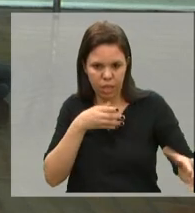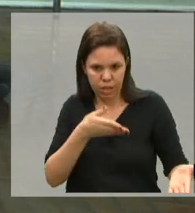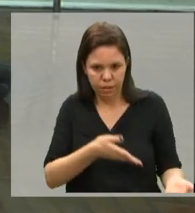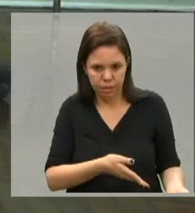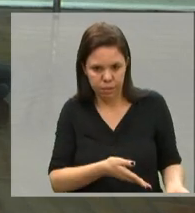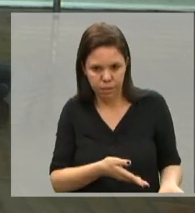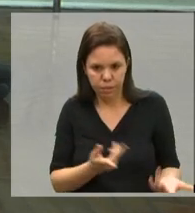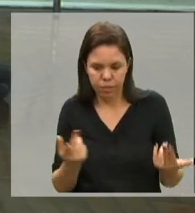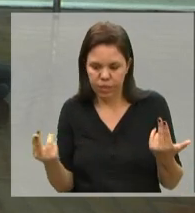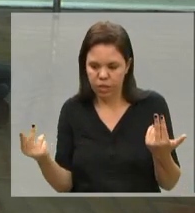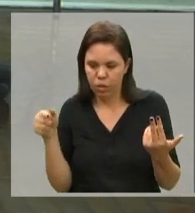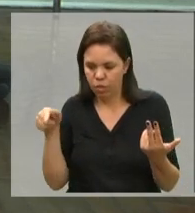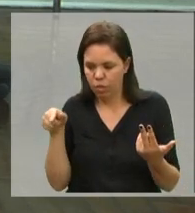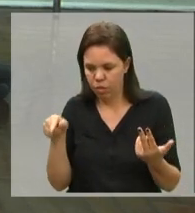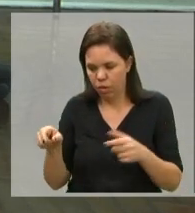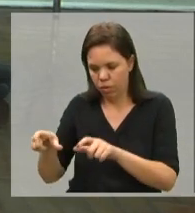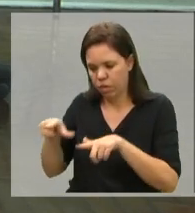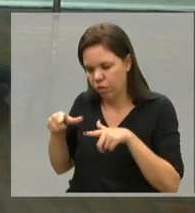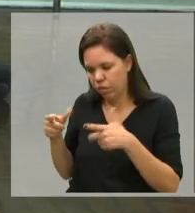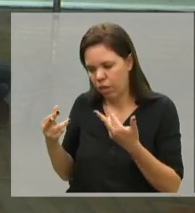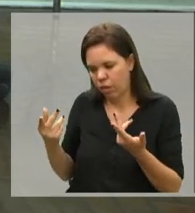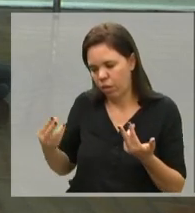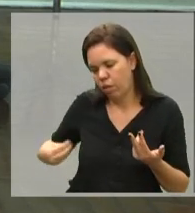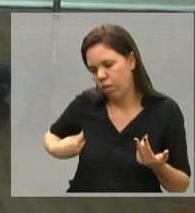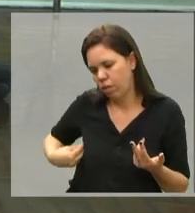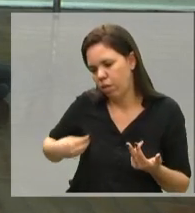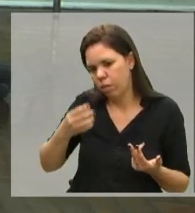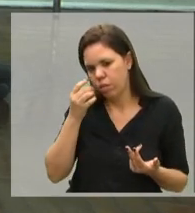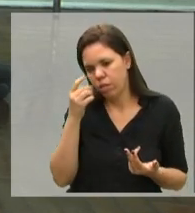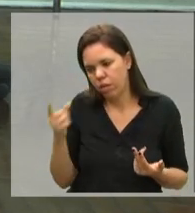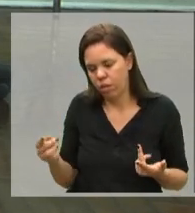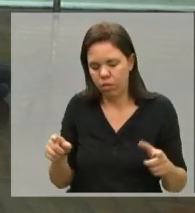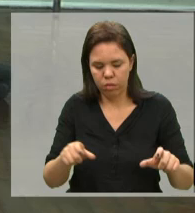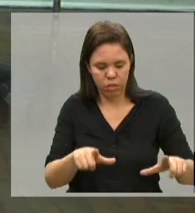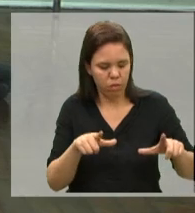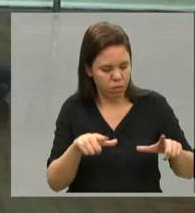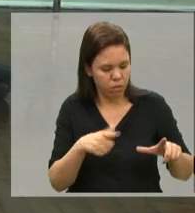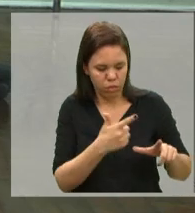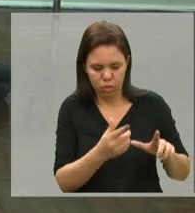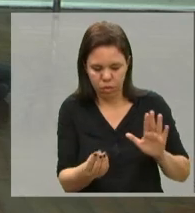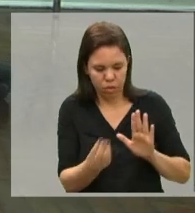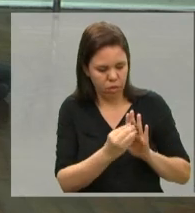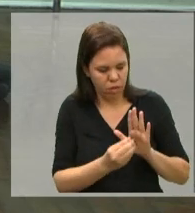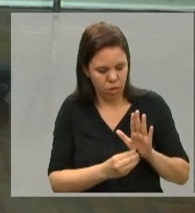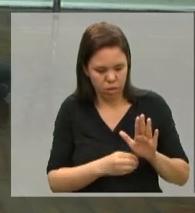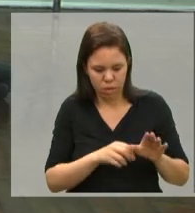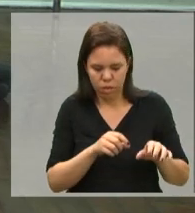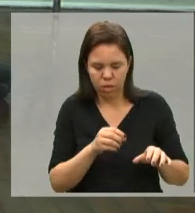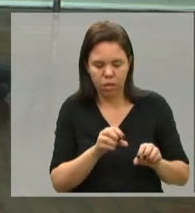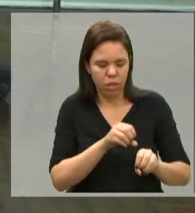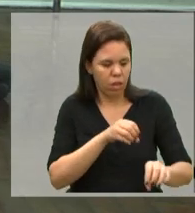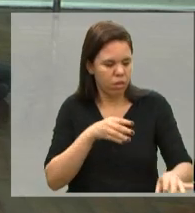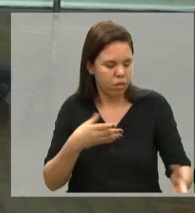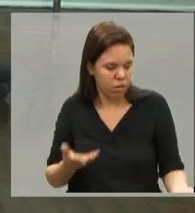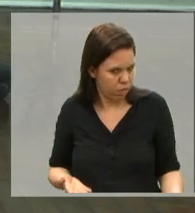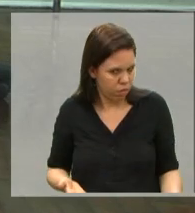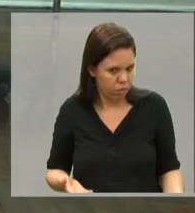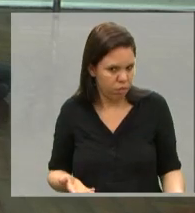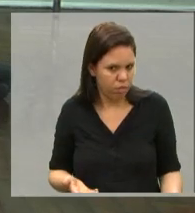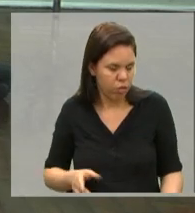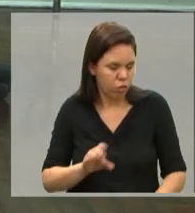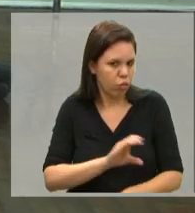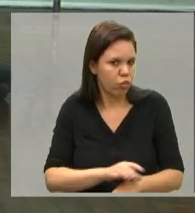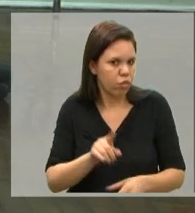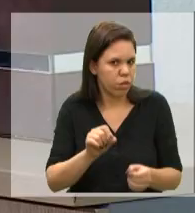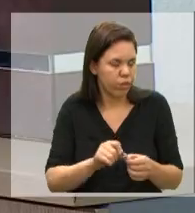exatamente como um certificado presencial, tanto que nos diplomas clássicos aí não há a modalidade, é o curso que você fez em que